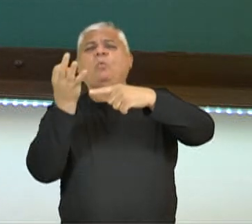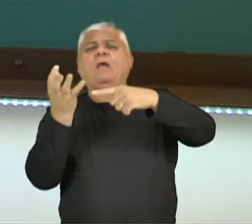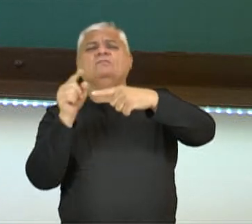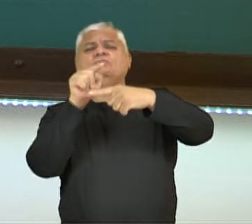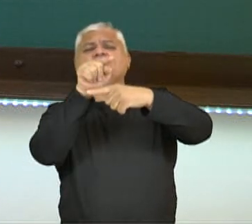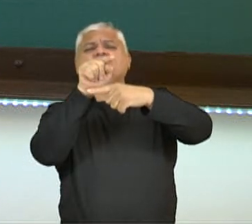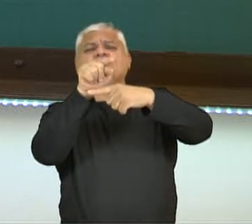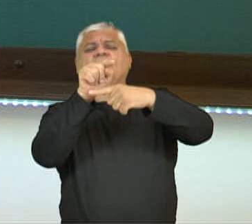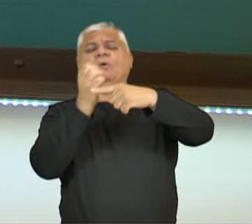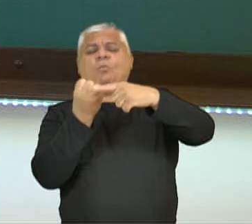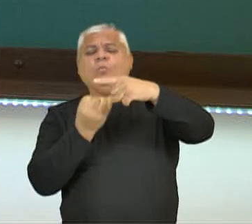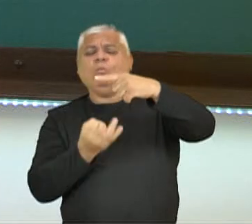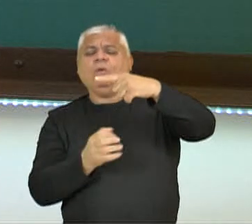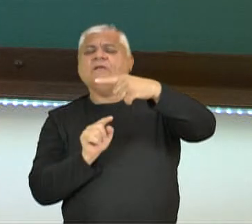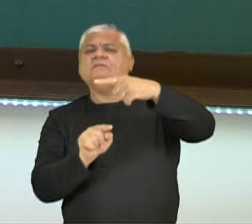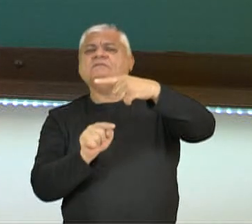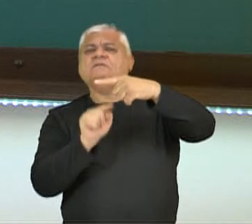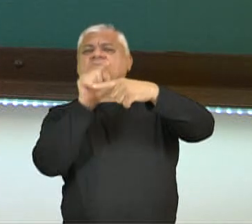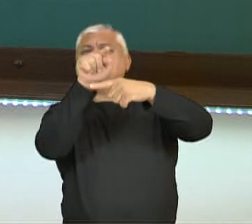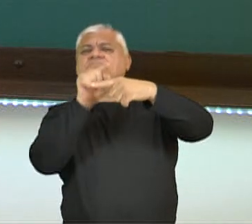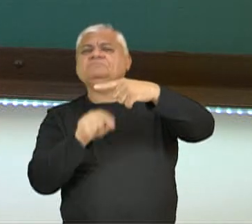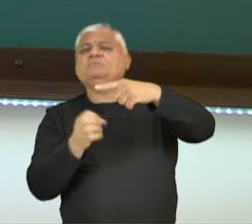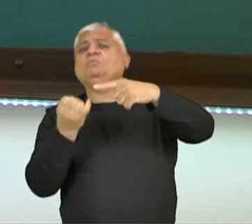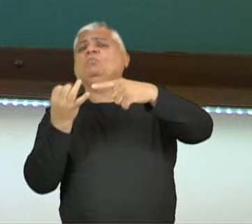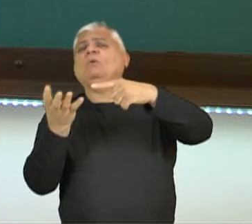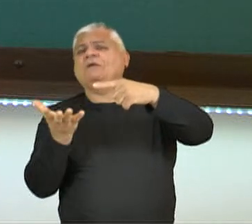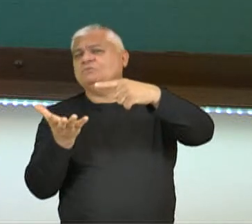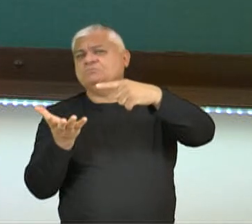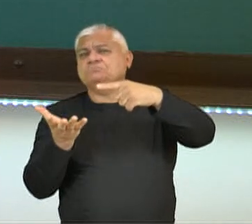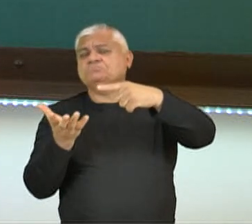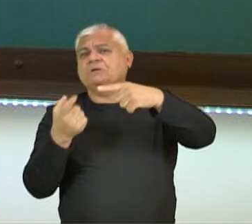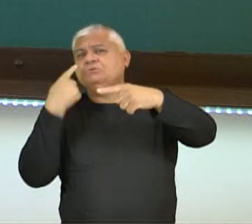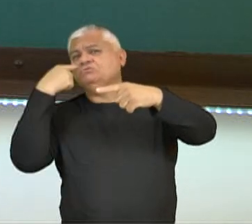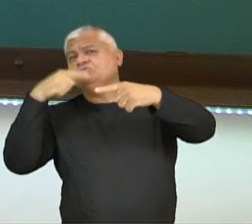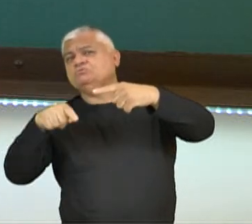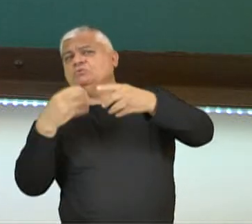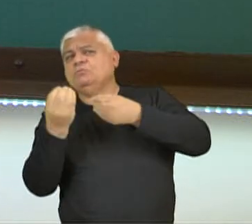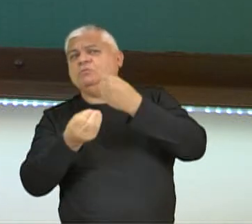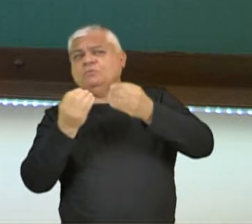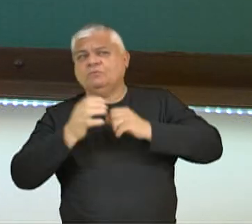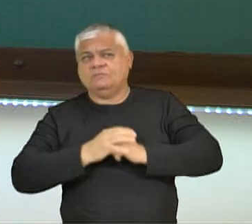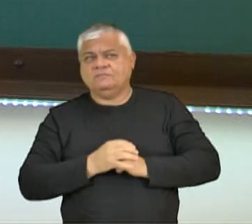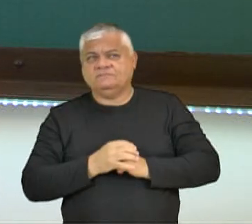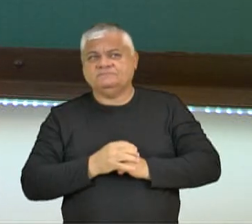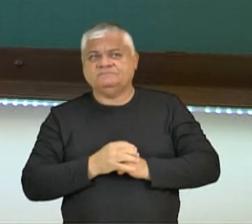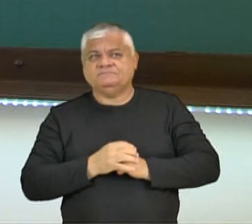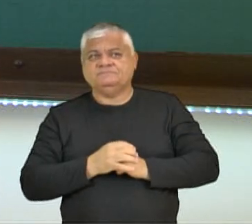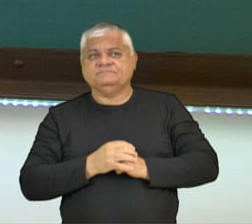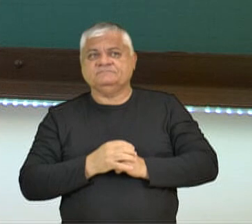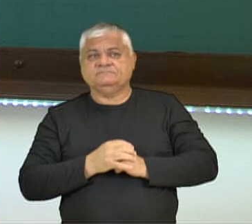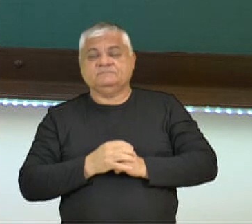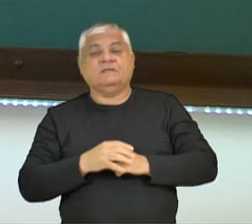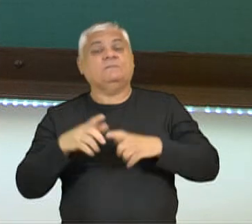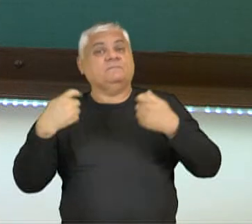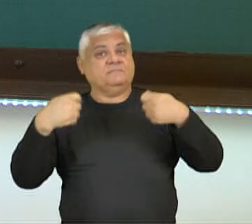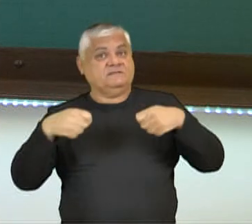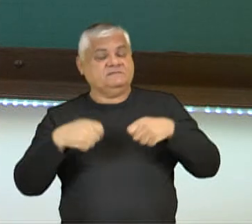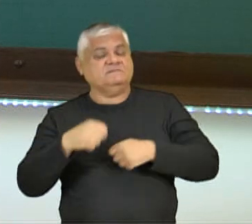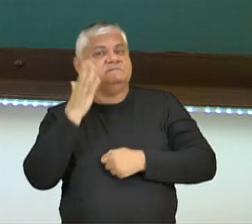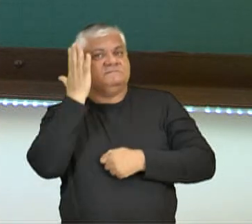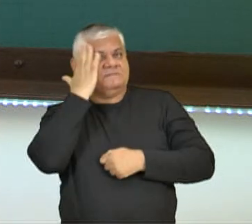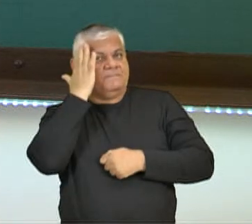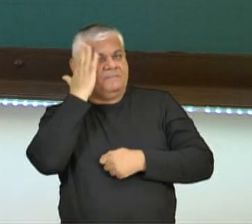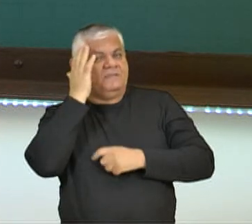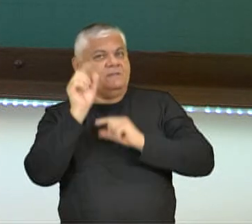ficar o alfa e o meu teta ali, hein? Como será que eu descubro ele, o valor dele? Eu tenho que saber,